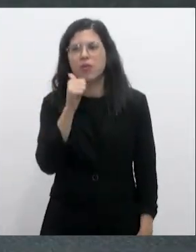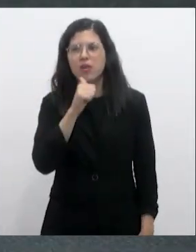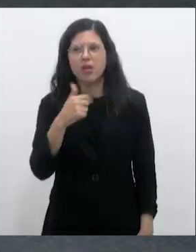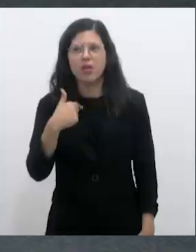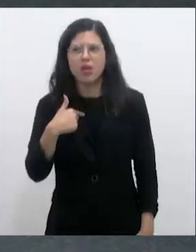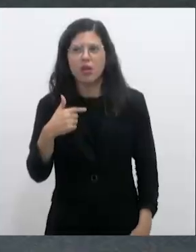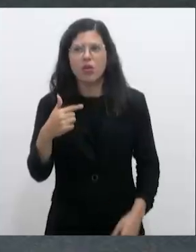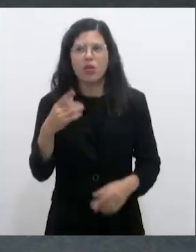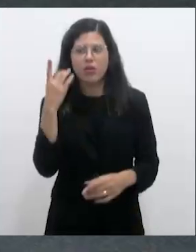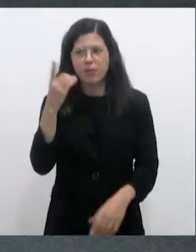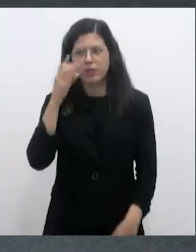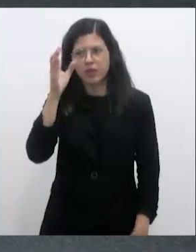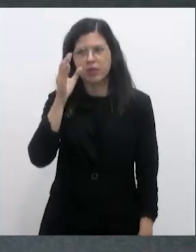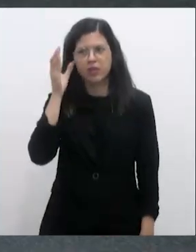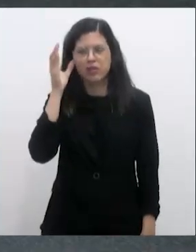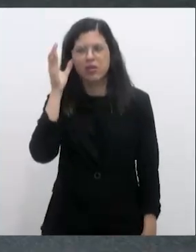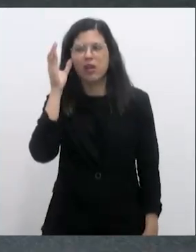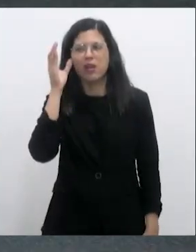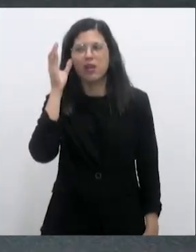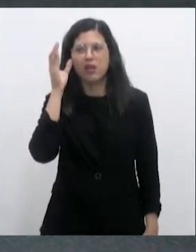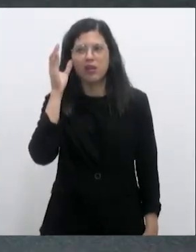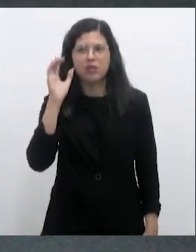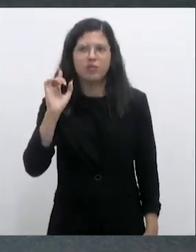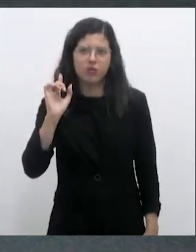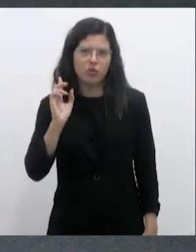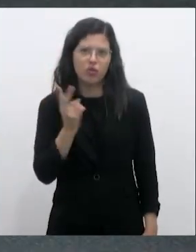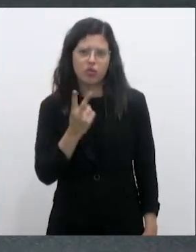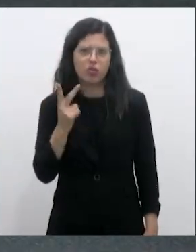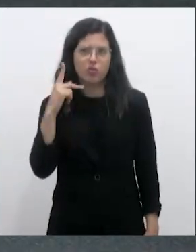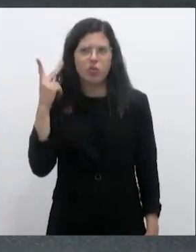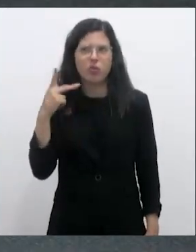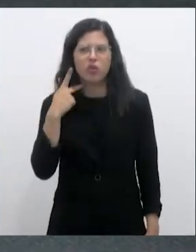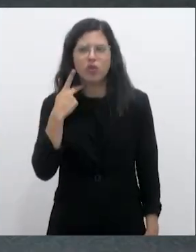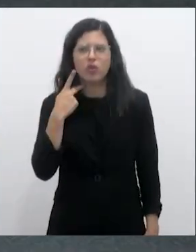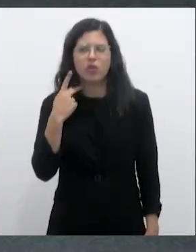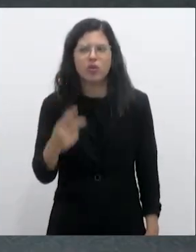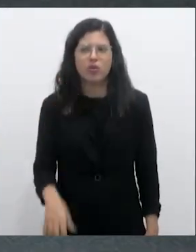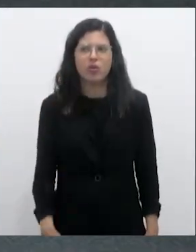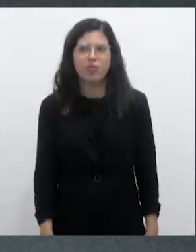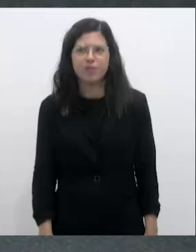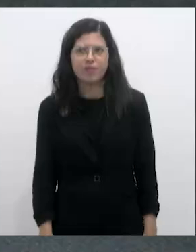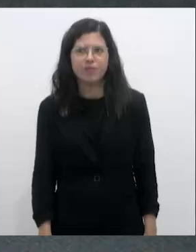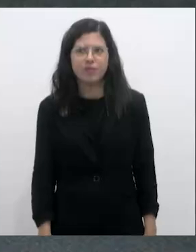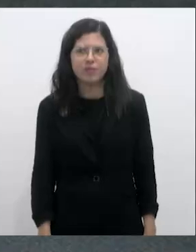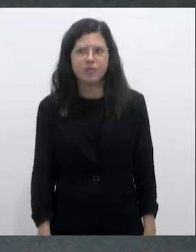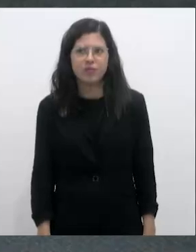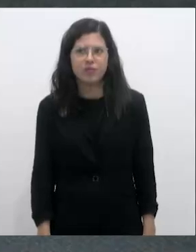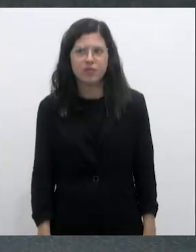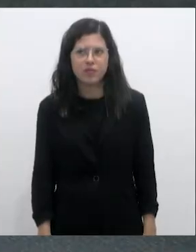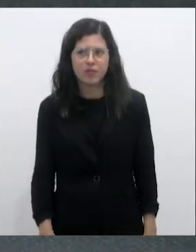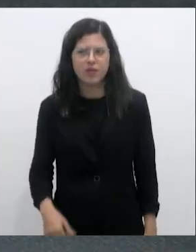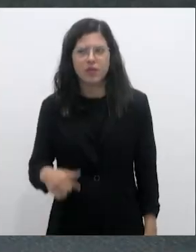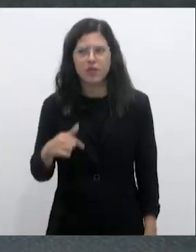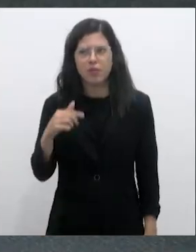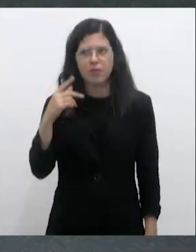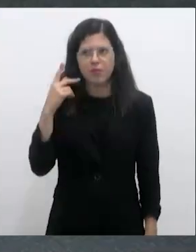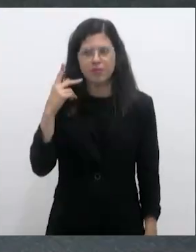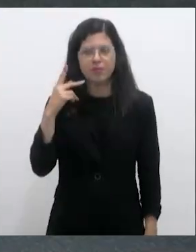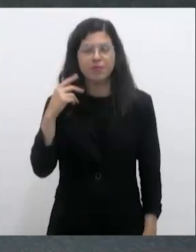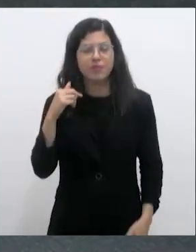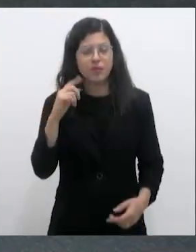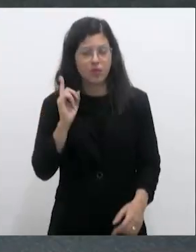e a deputada Célia Jordão somos as procuradoras. Eu, a procuradora, e a deputada Célia Jordão, procuradora adjuntas.